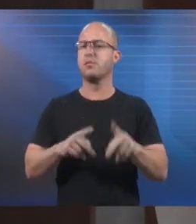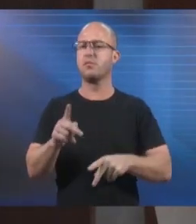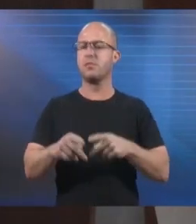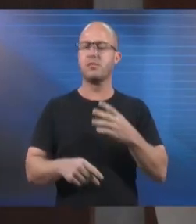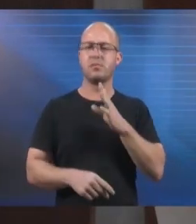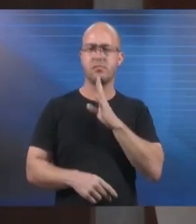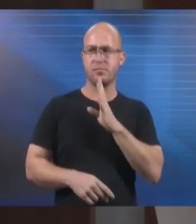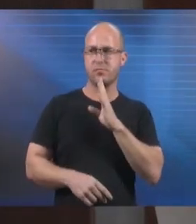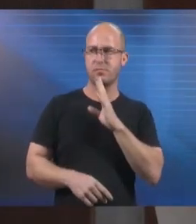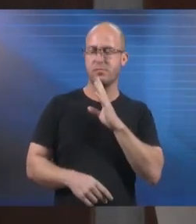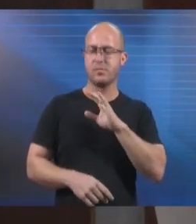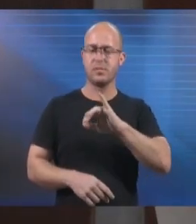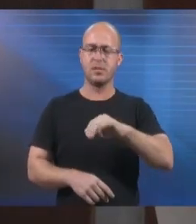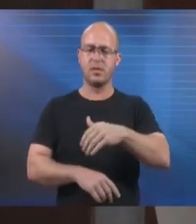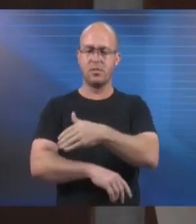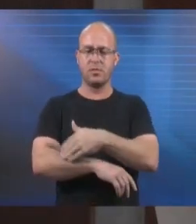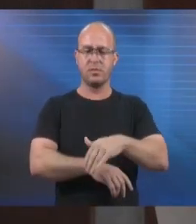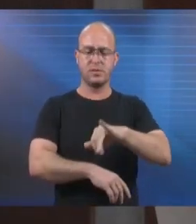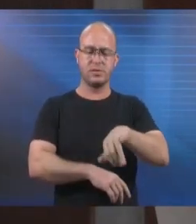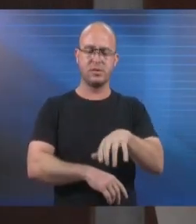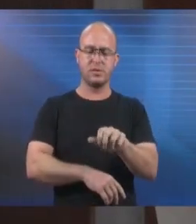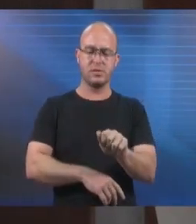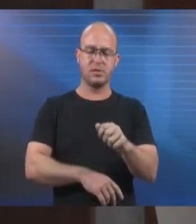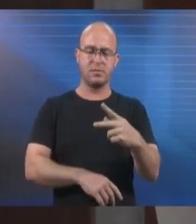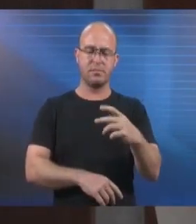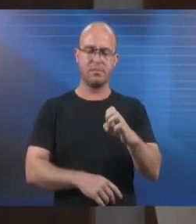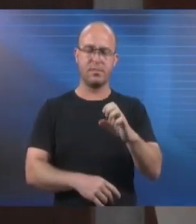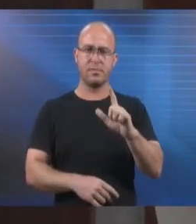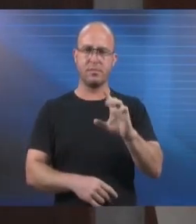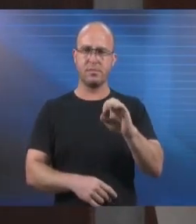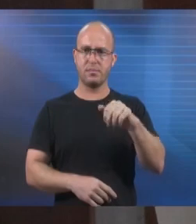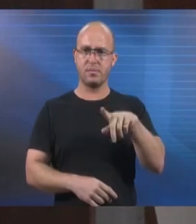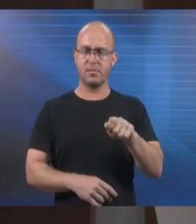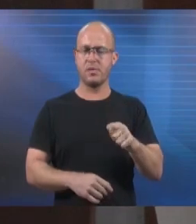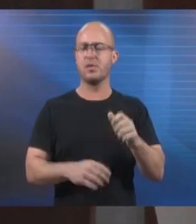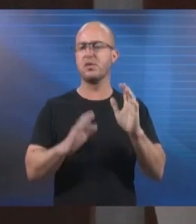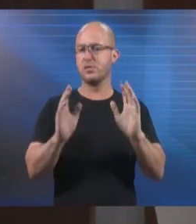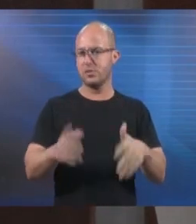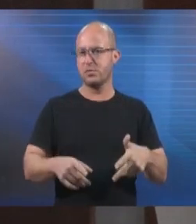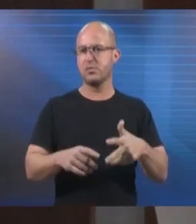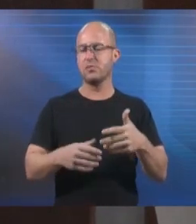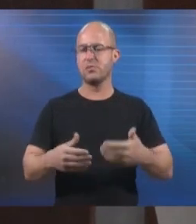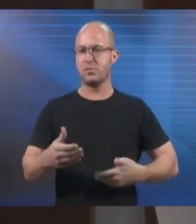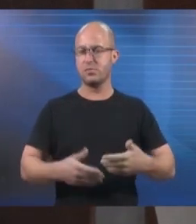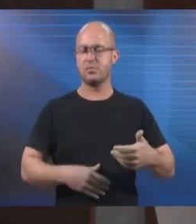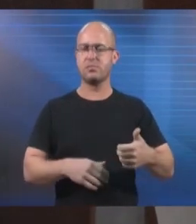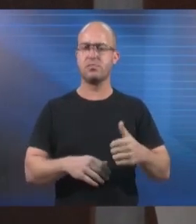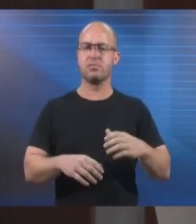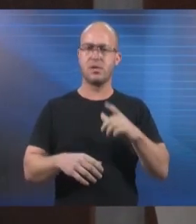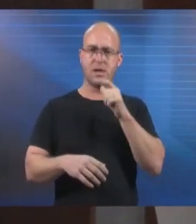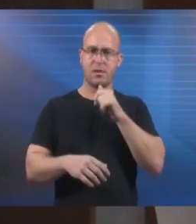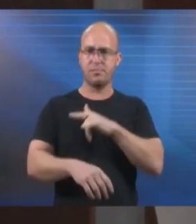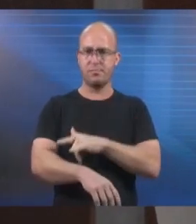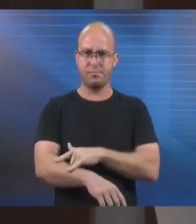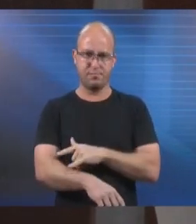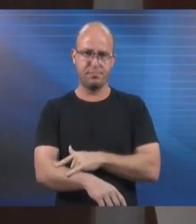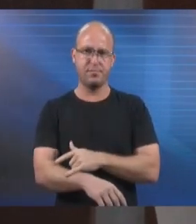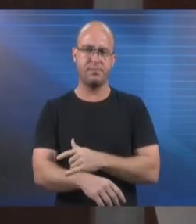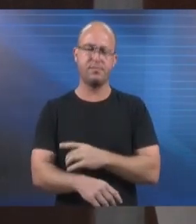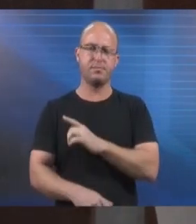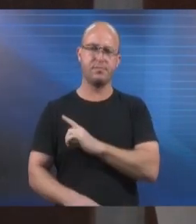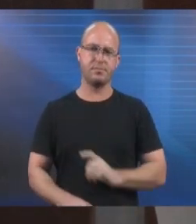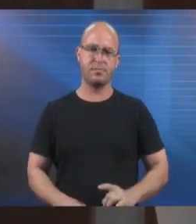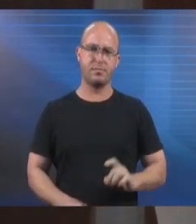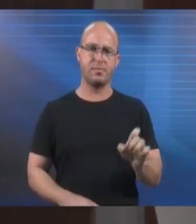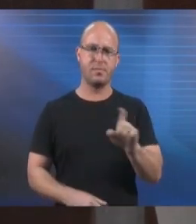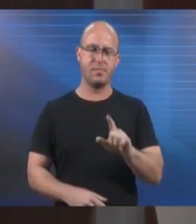da japecanga nos trechos que foram realizados os serviços de saneamento básico Deputado zequiel